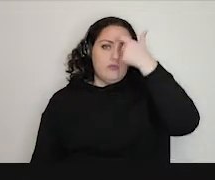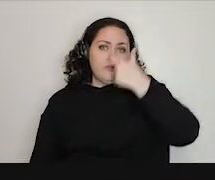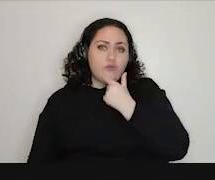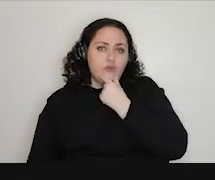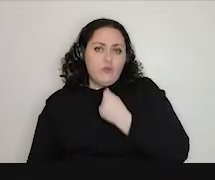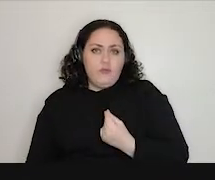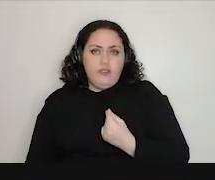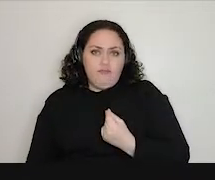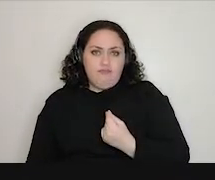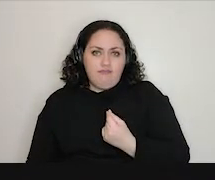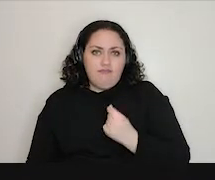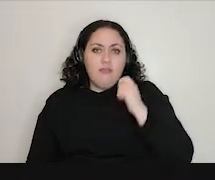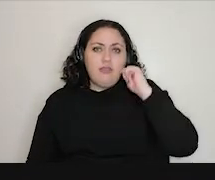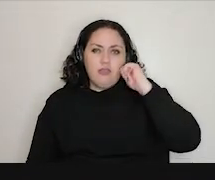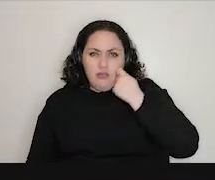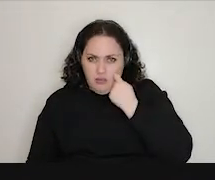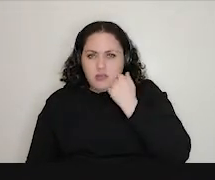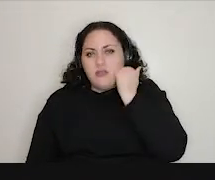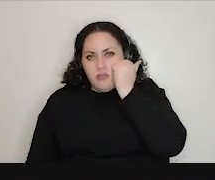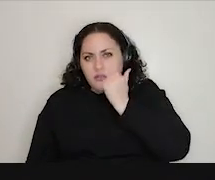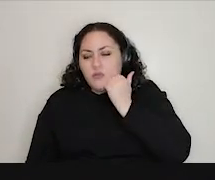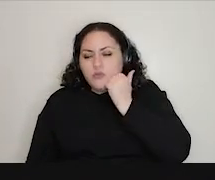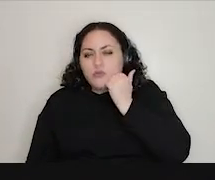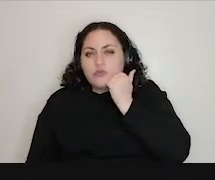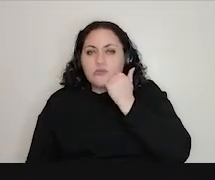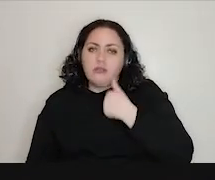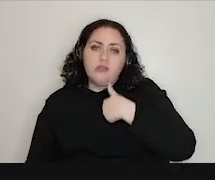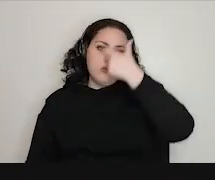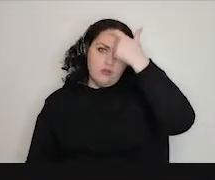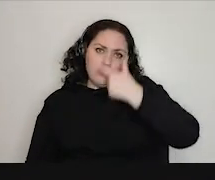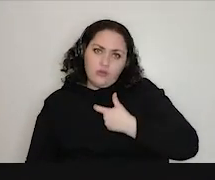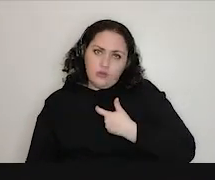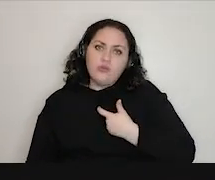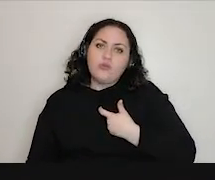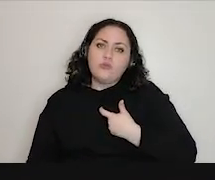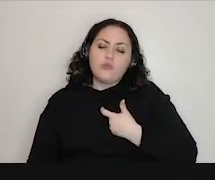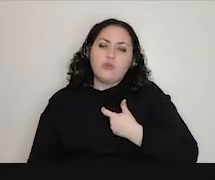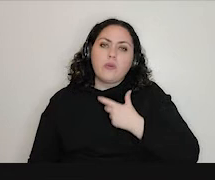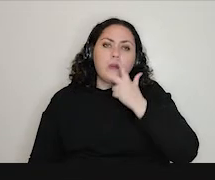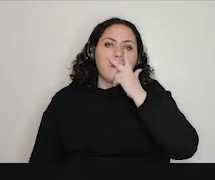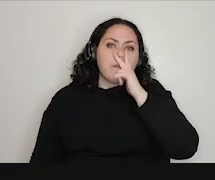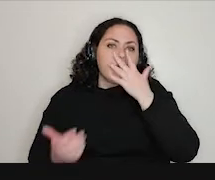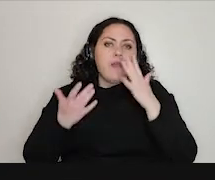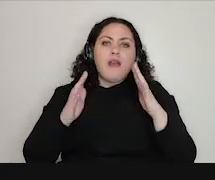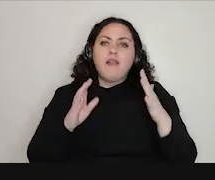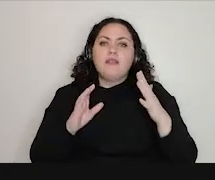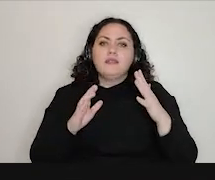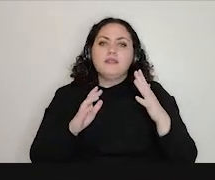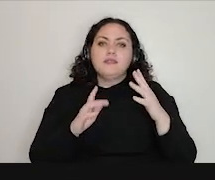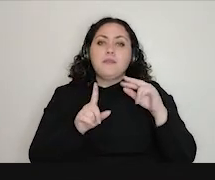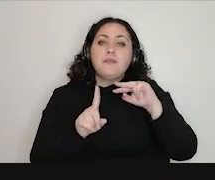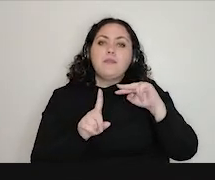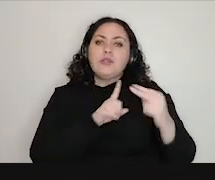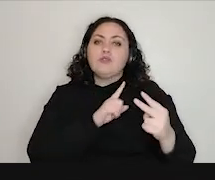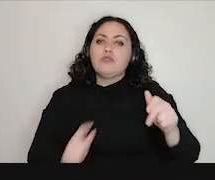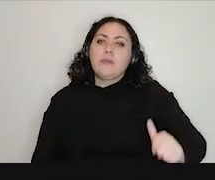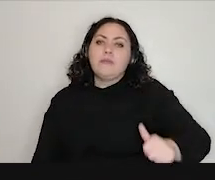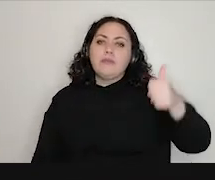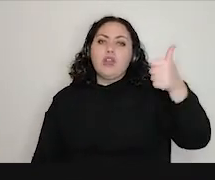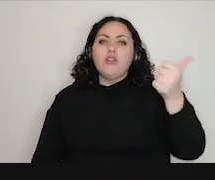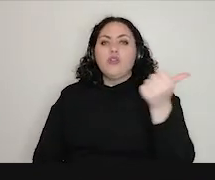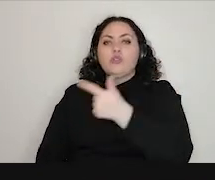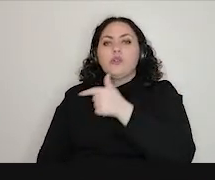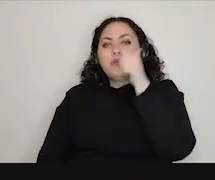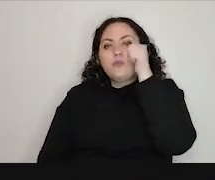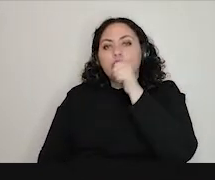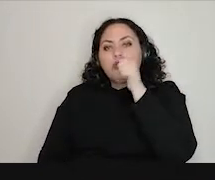homem negro, eu estou em uma condição favorável comparando com uma mulher